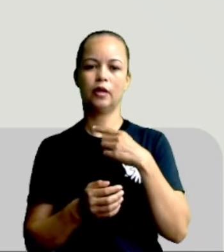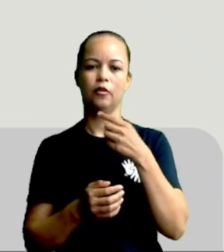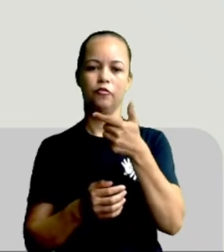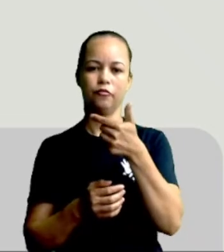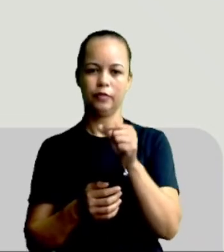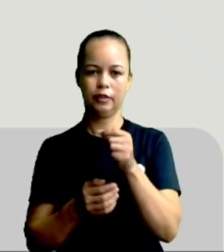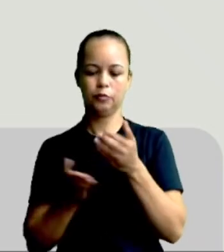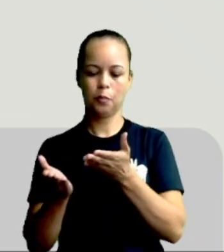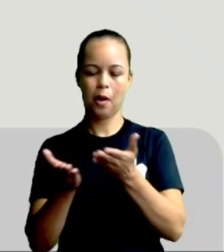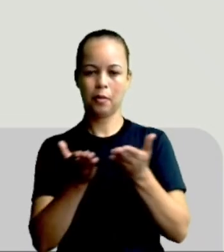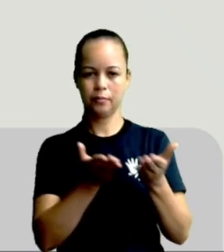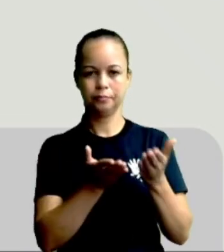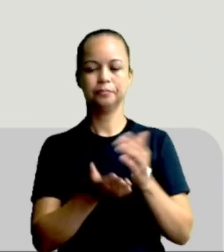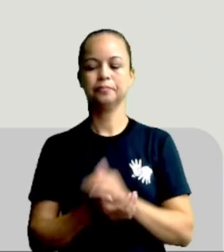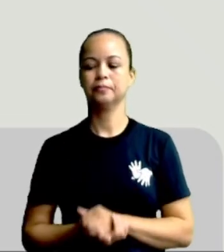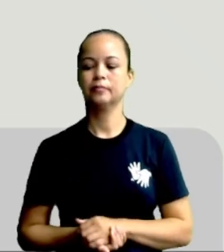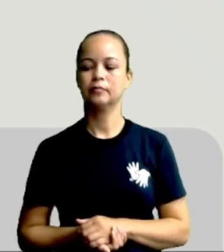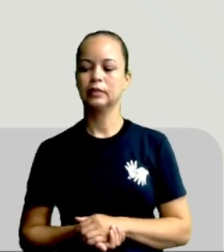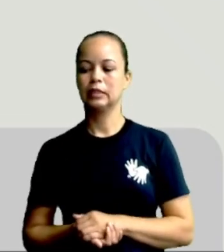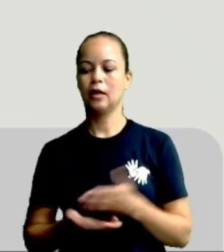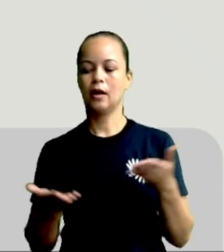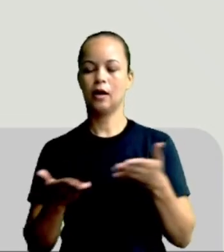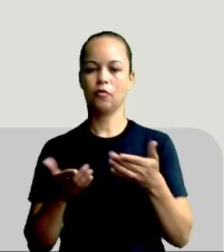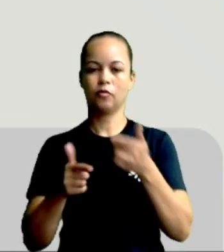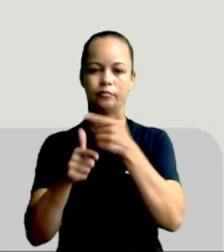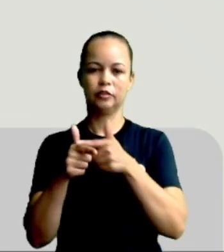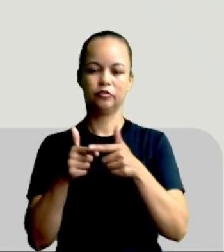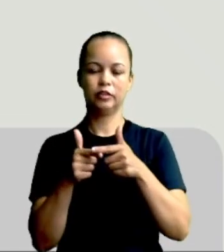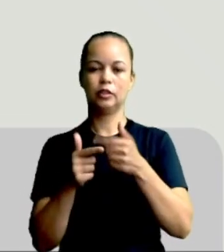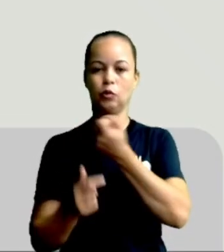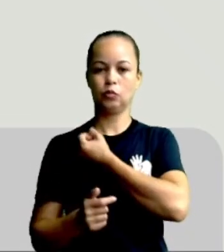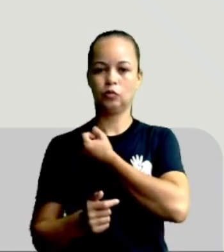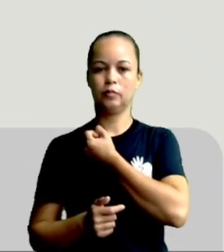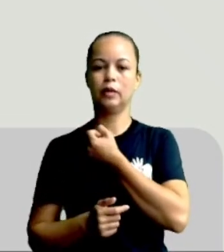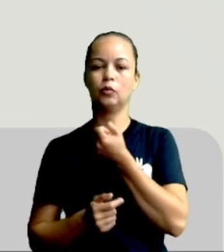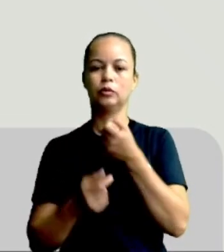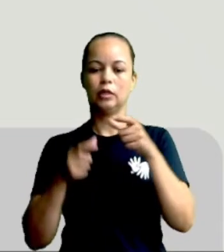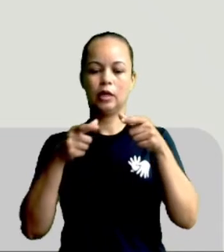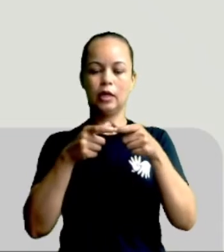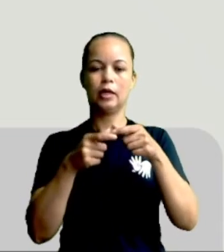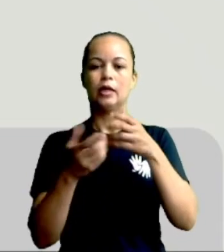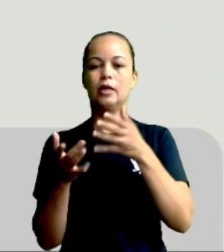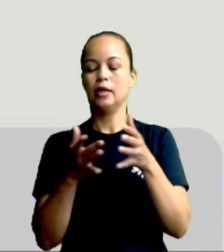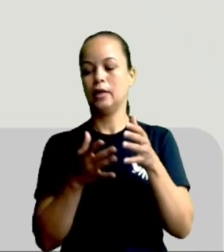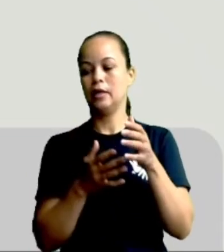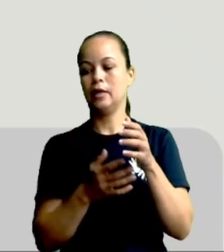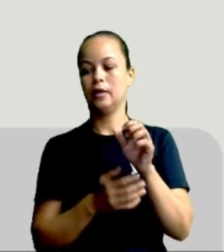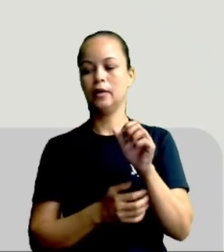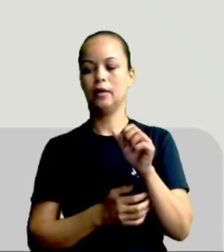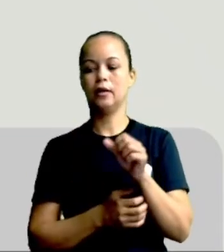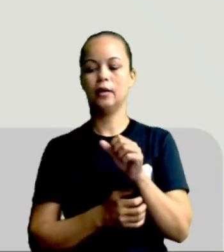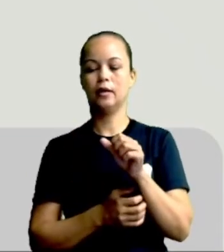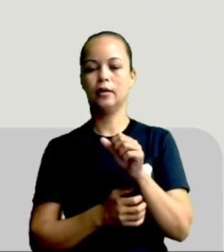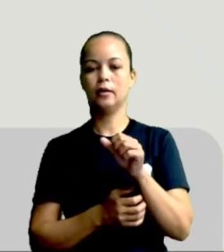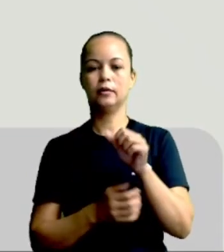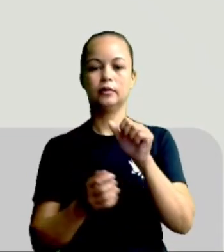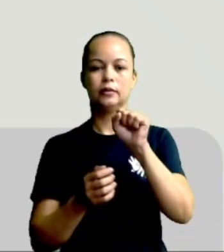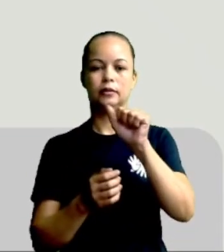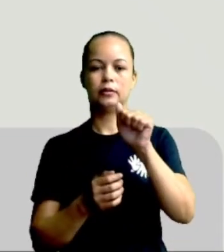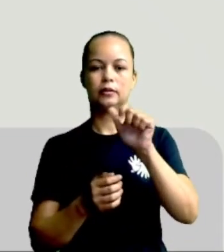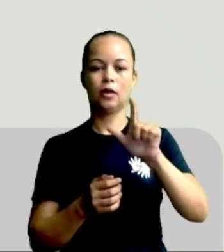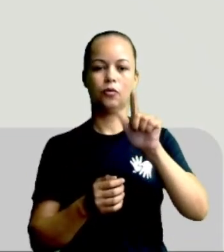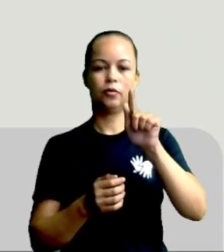descobrir quantos alunos faltaram à aula nesse dia? Será? Vamos analisar